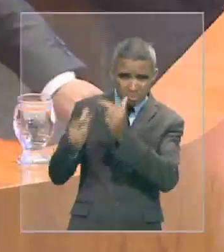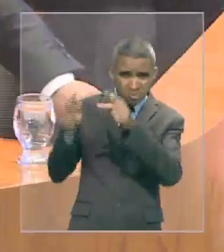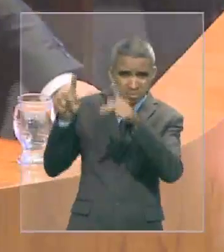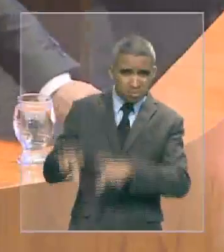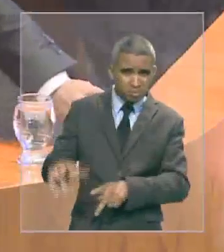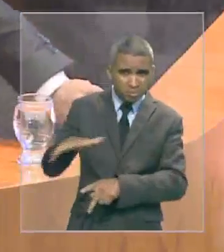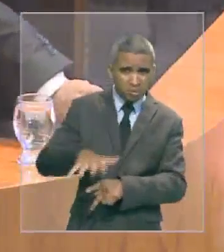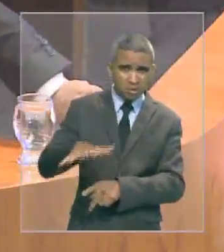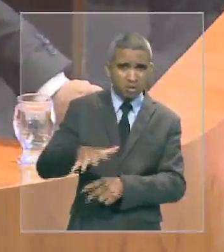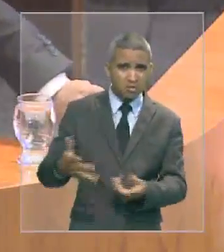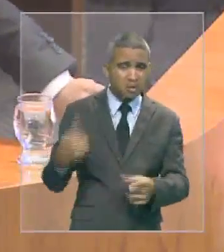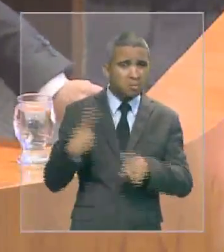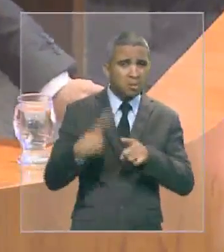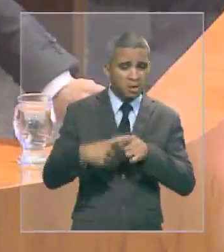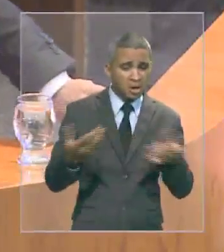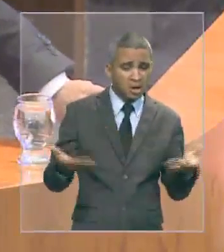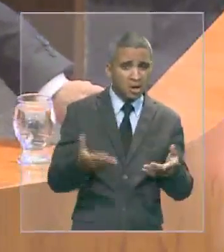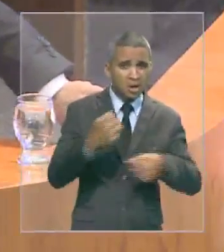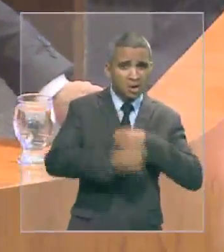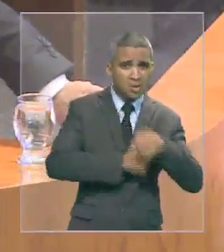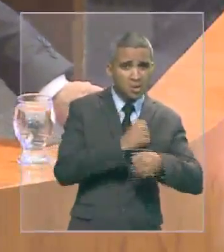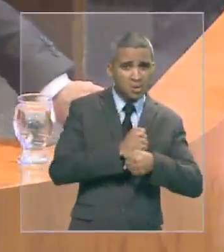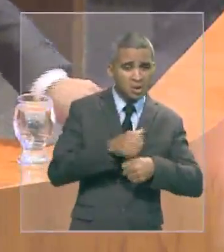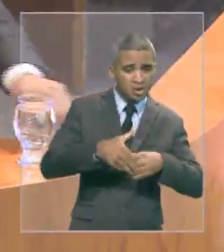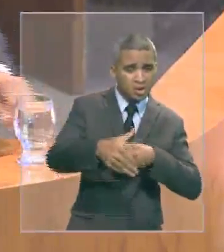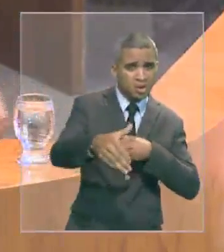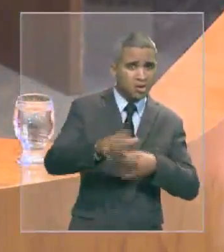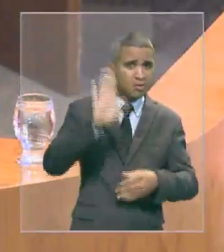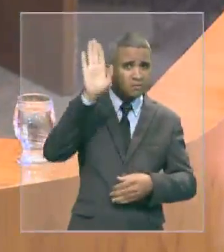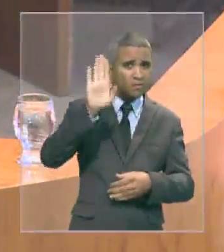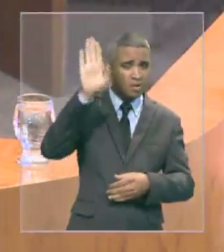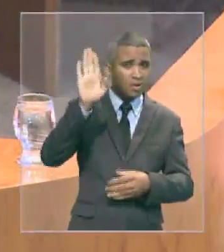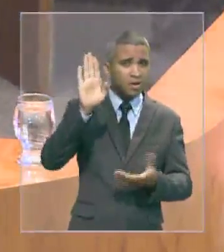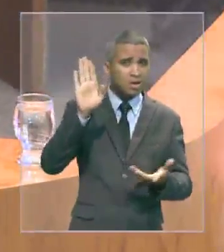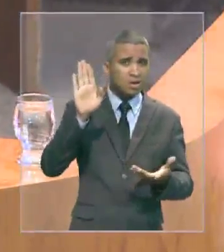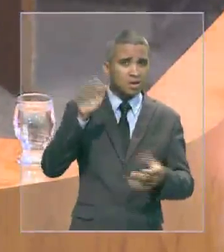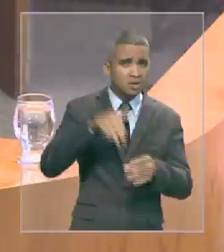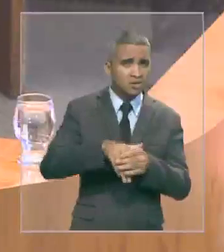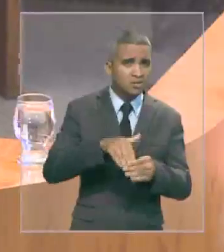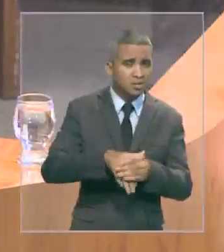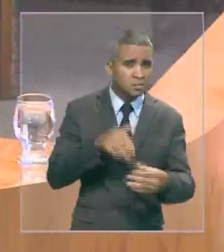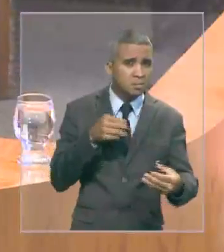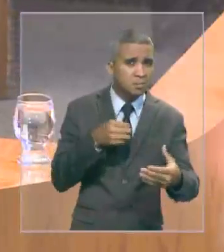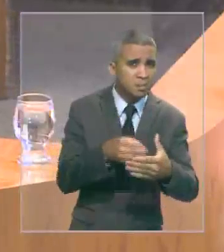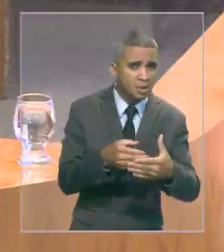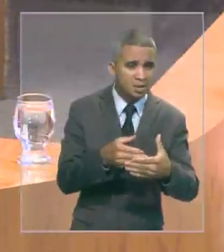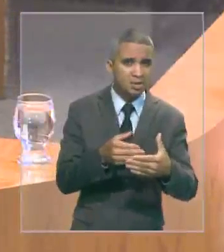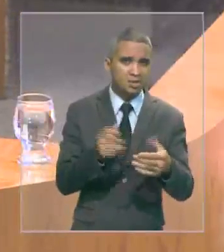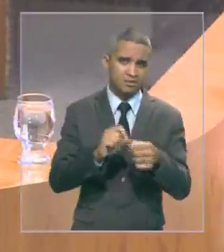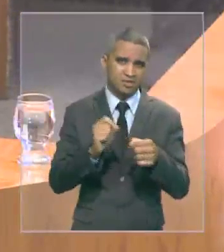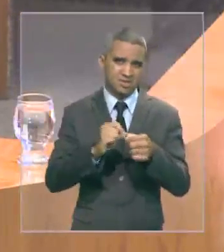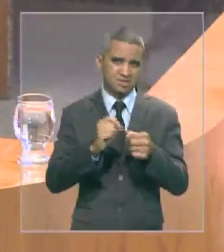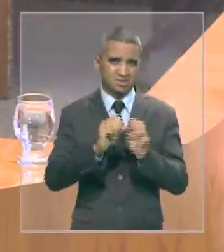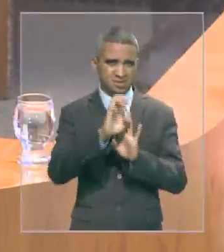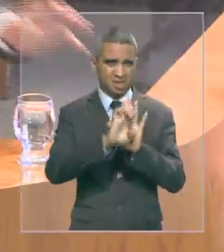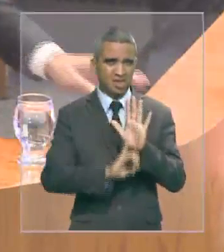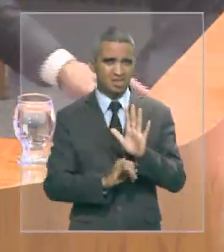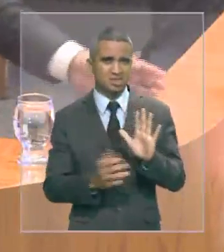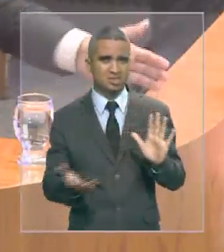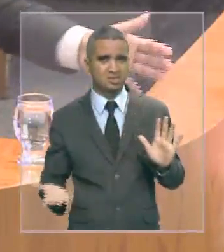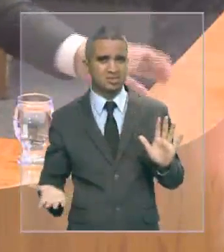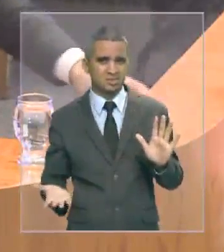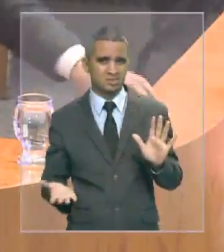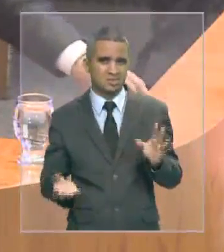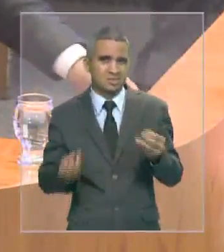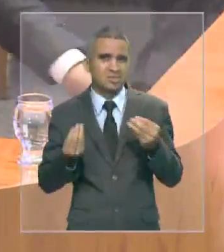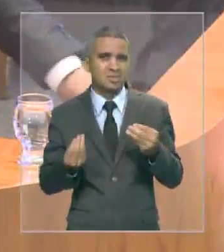agora, em ano de eleição, ou da possibilidade de reeleição? Por que agora, excelentíssimo senhor Edivaldo Holanda? Vossa Excelência